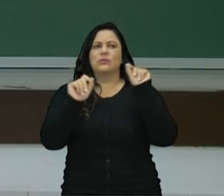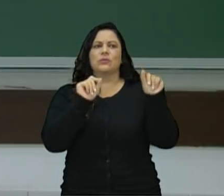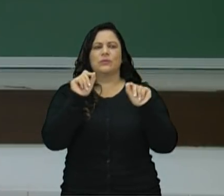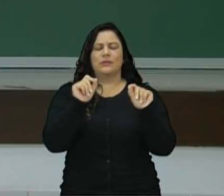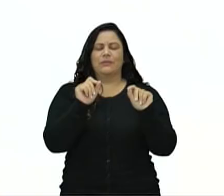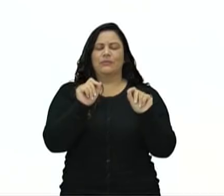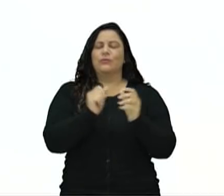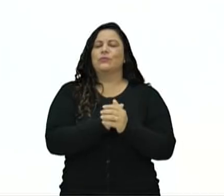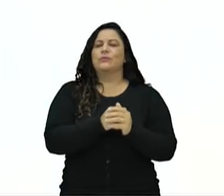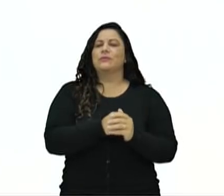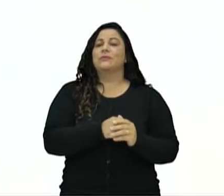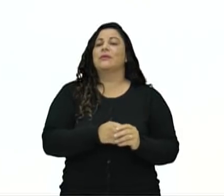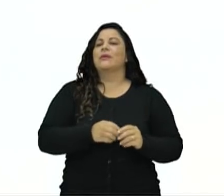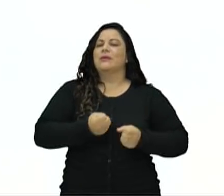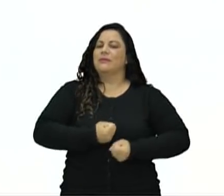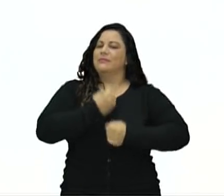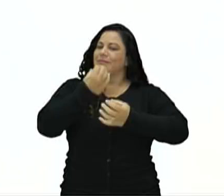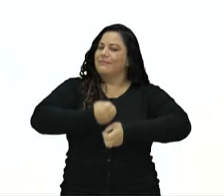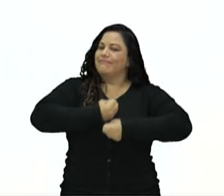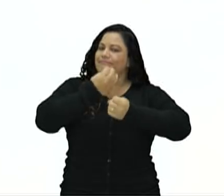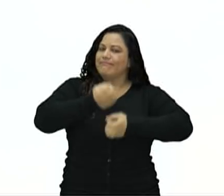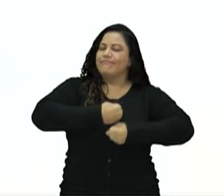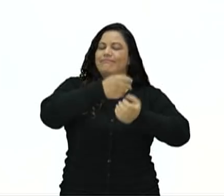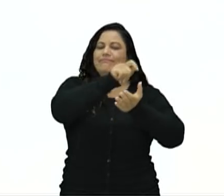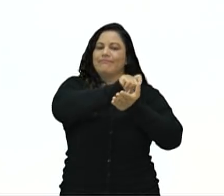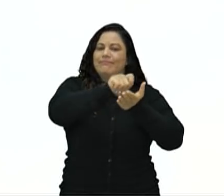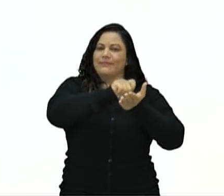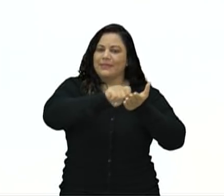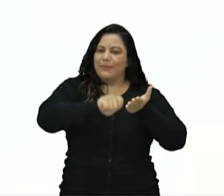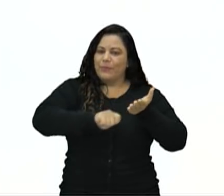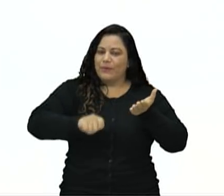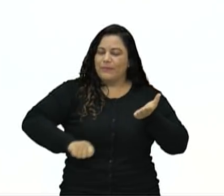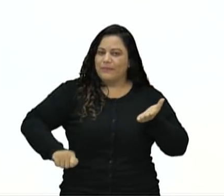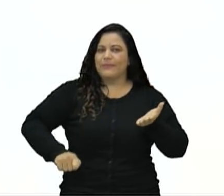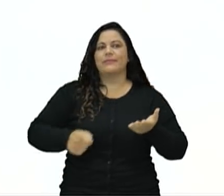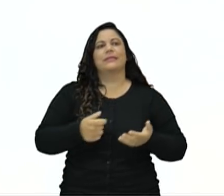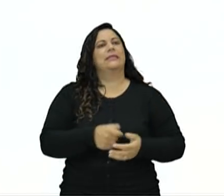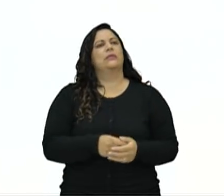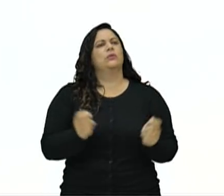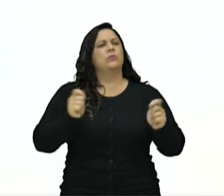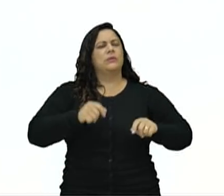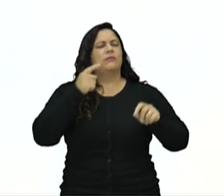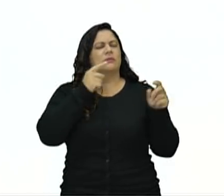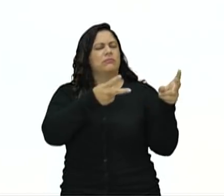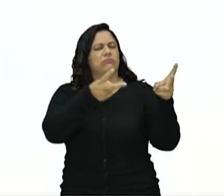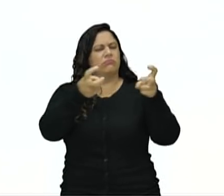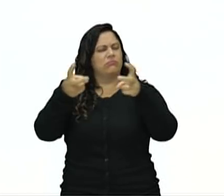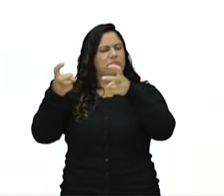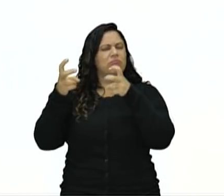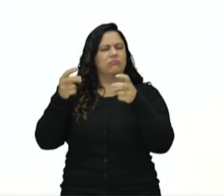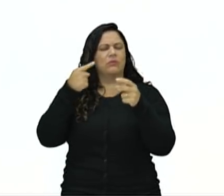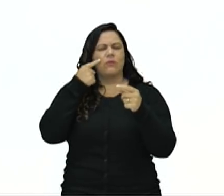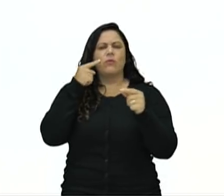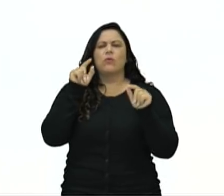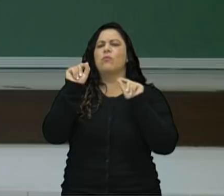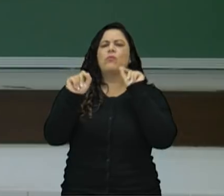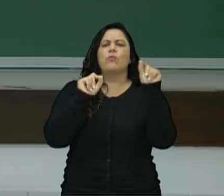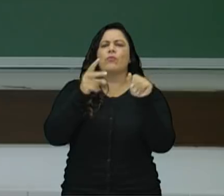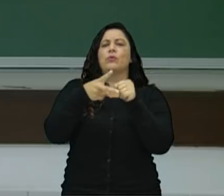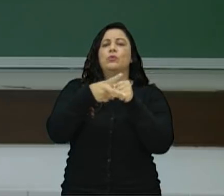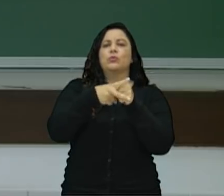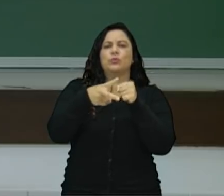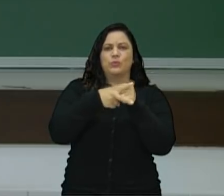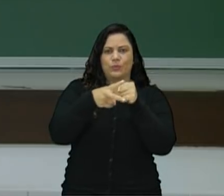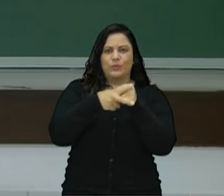dos depoimentos, né? E para fazer uma análise linguística semiótica, nós analisaremos os tempos verbais do modo indicativo.